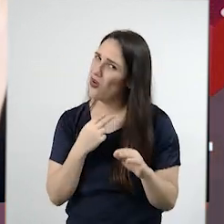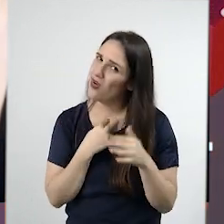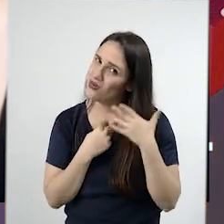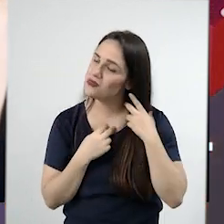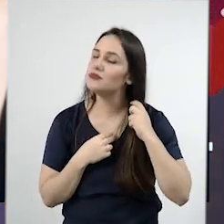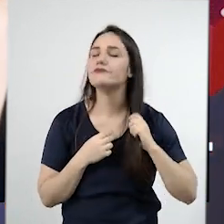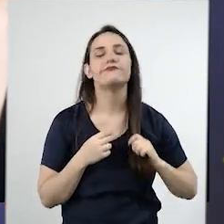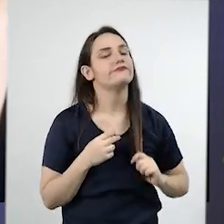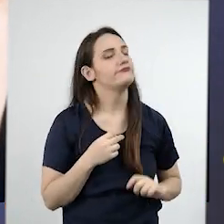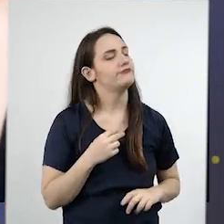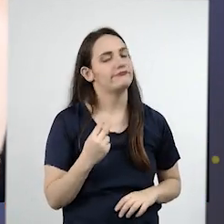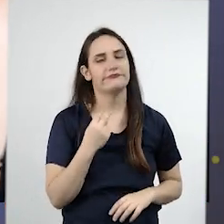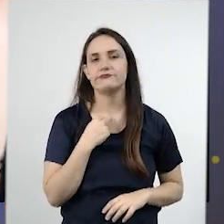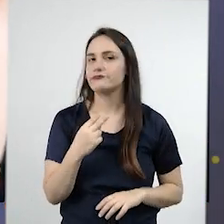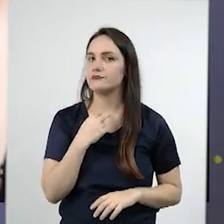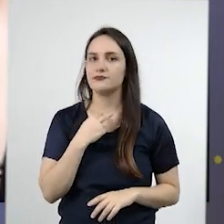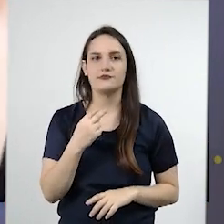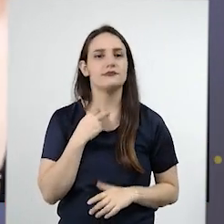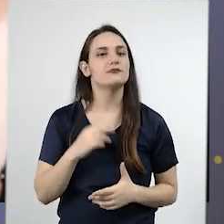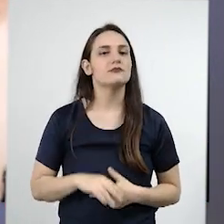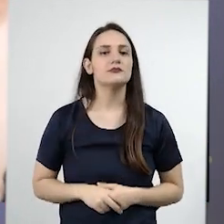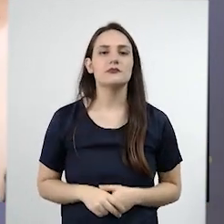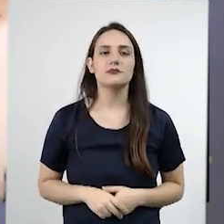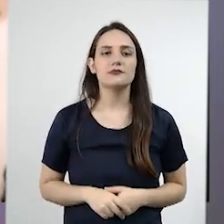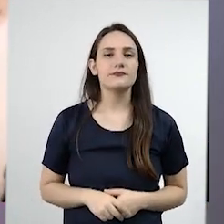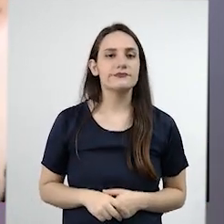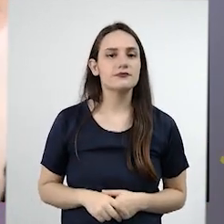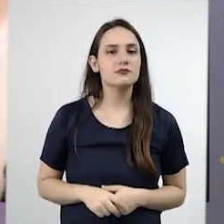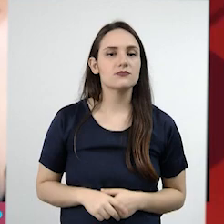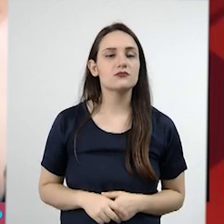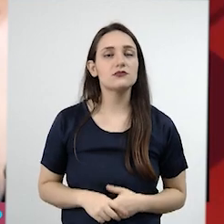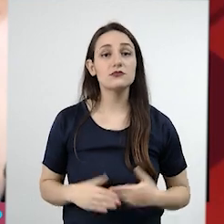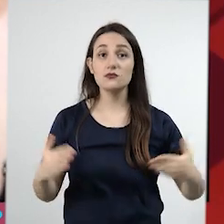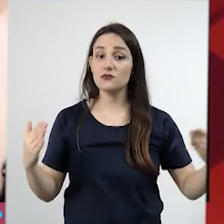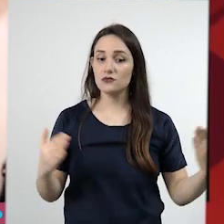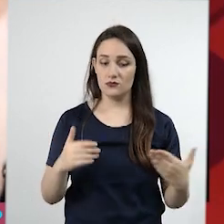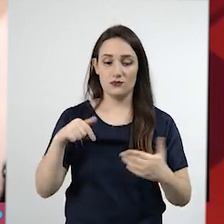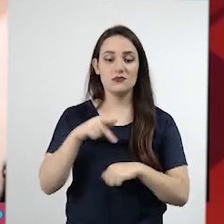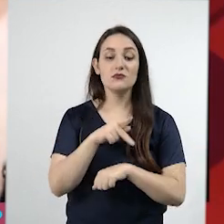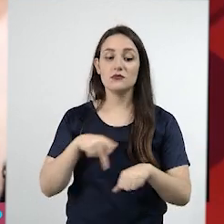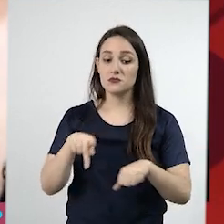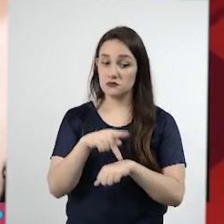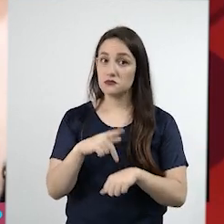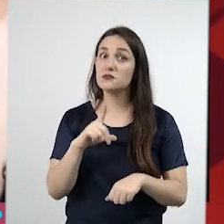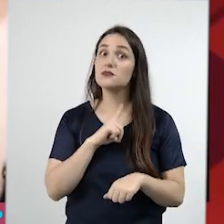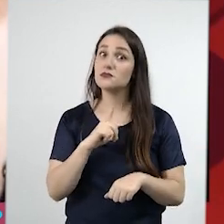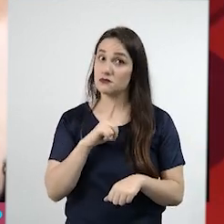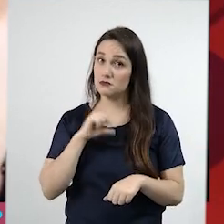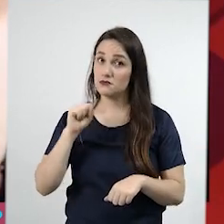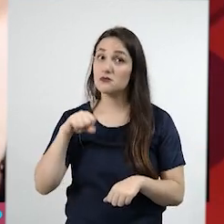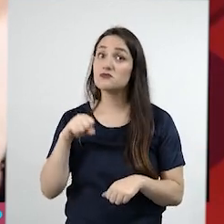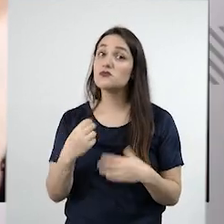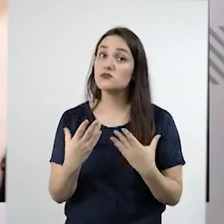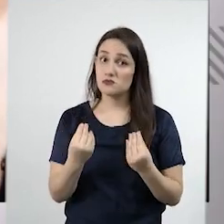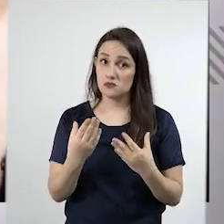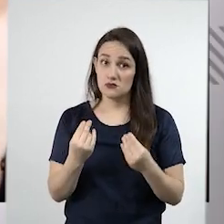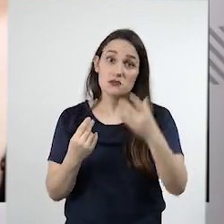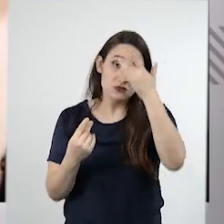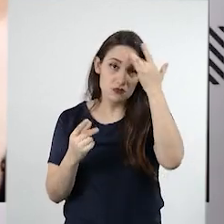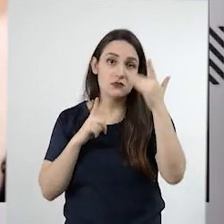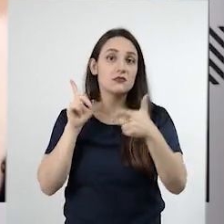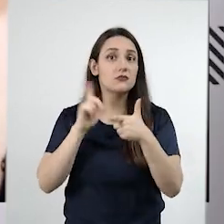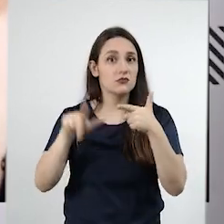Exatamente. Então, nós visualizamos aí no nosso país muitos casos de pessoas que tiveram aí problemas